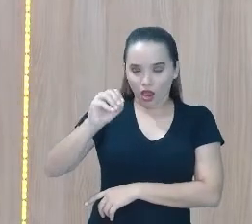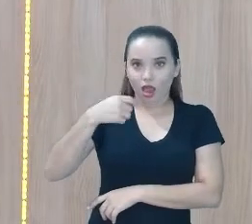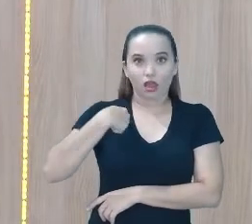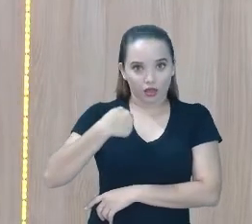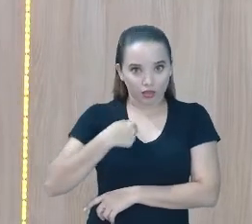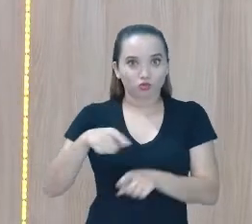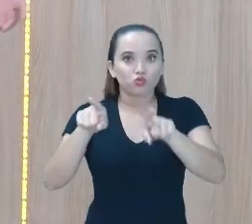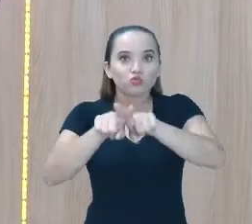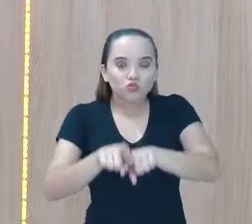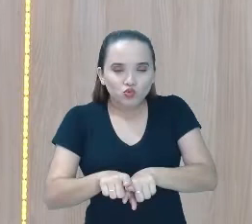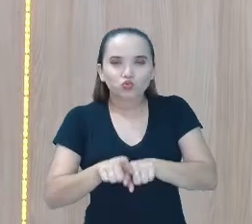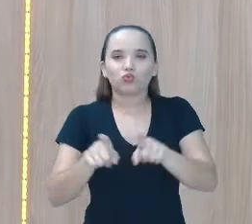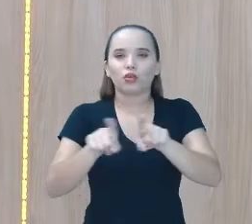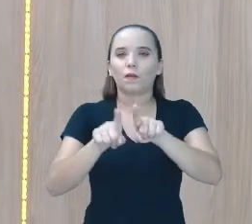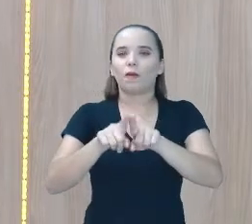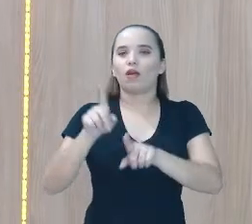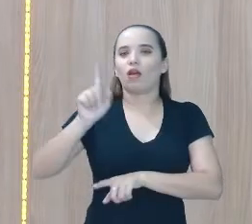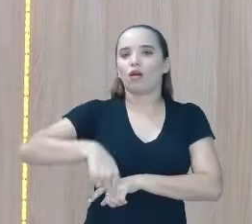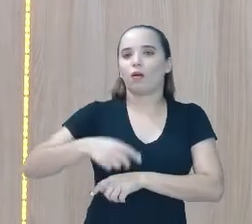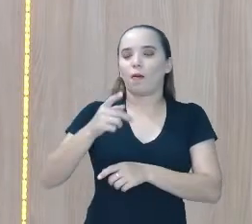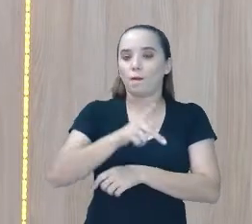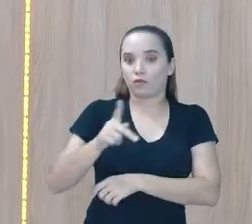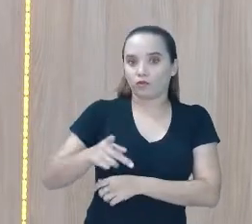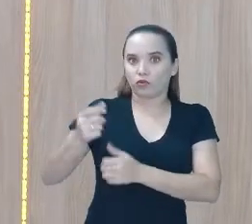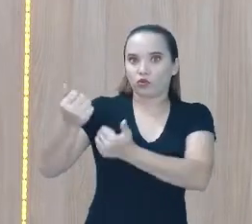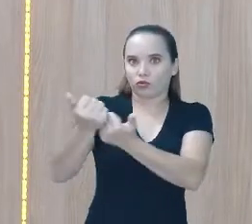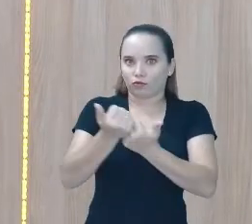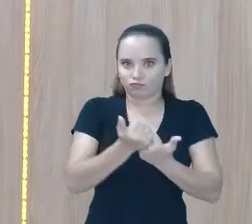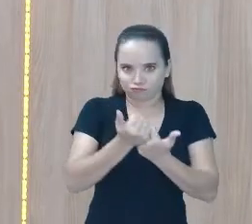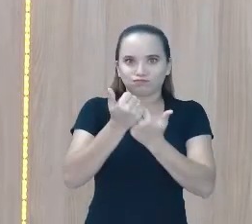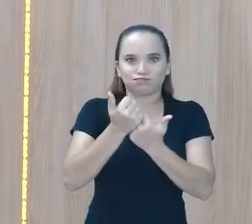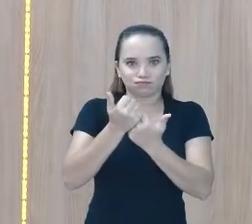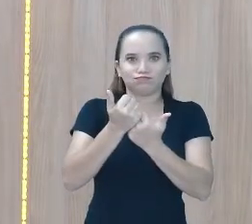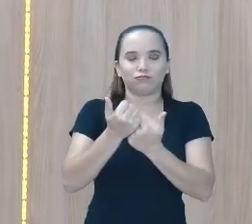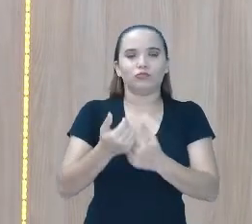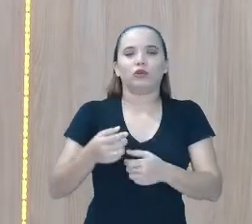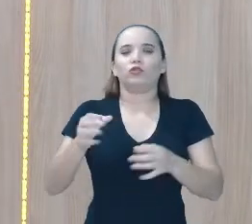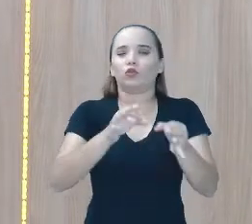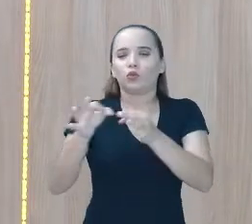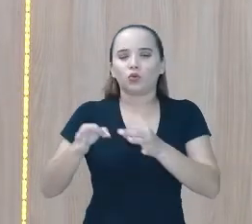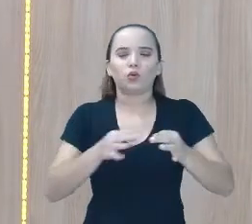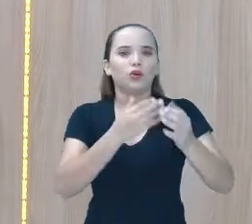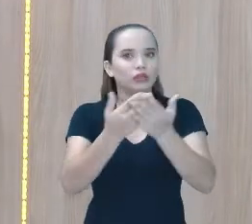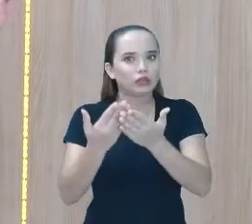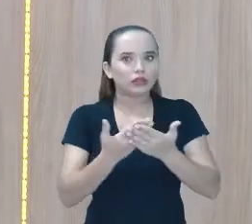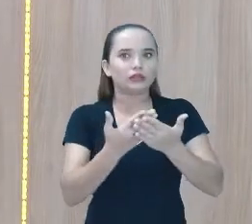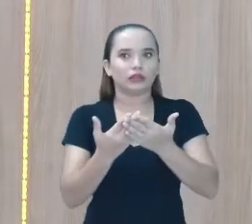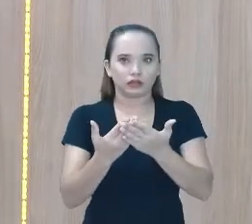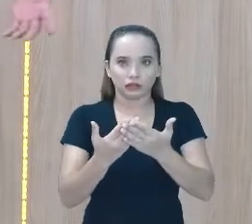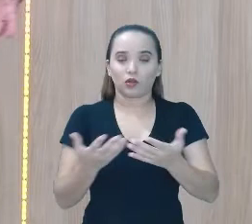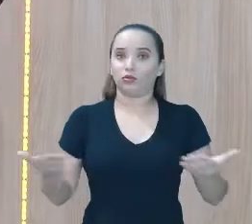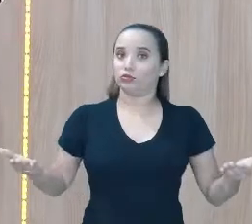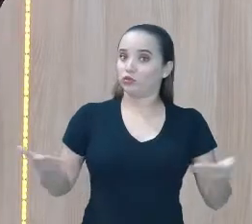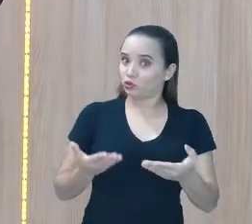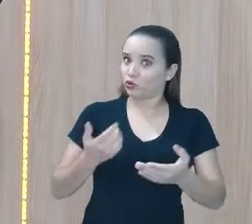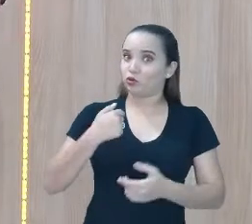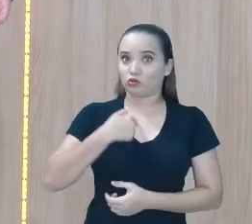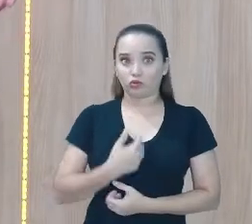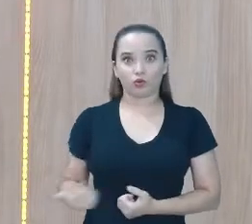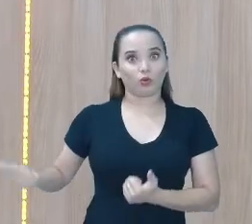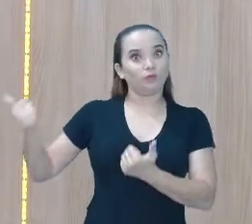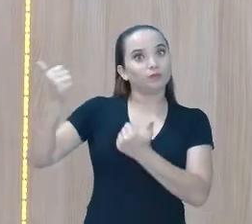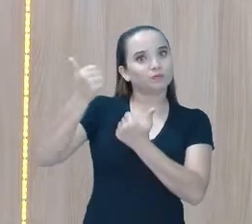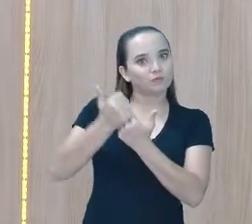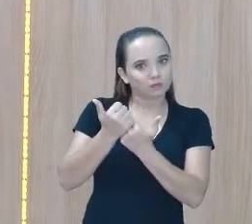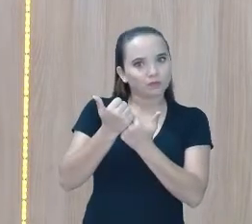dá todo o suporte também, tá? A gente prepara as nossas aulas aqui juntos e hoje eu estou substituindo ele,